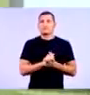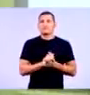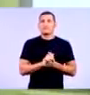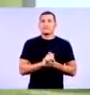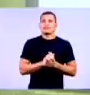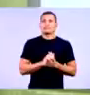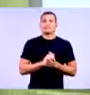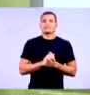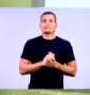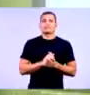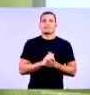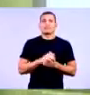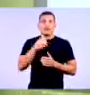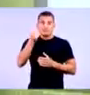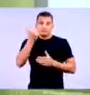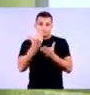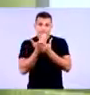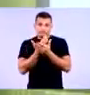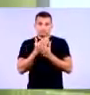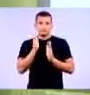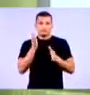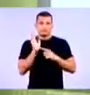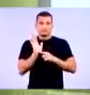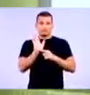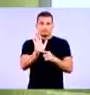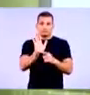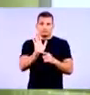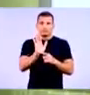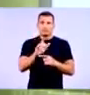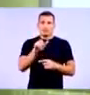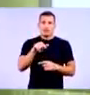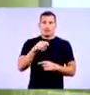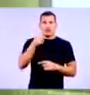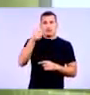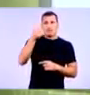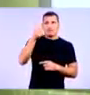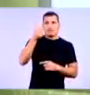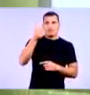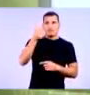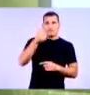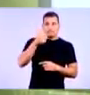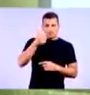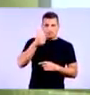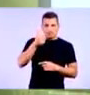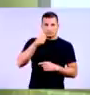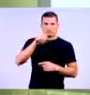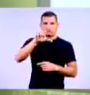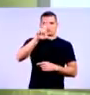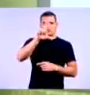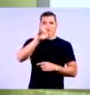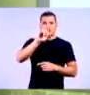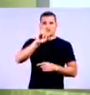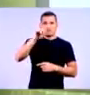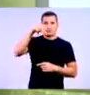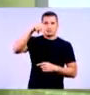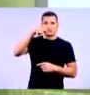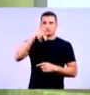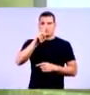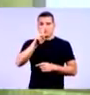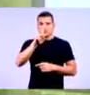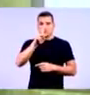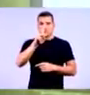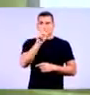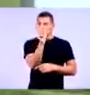nós apresentamos na primeira aula para vocês. Então, é o primeiro link que eu tenho de informação sobre a disciplina